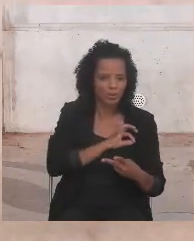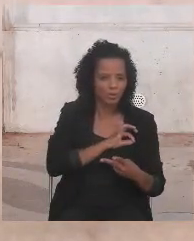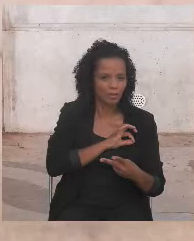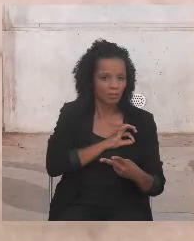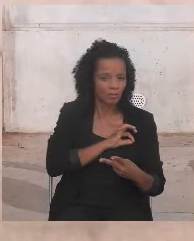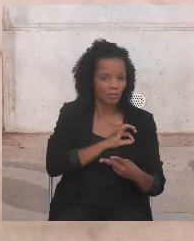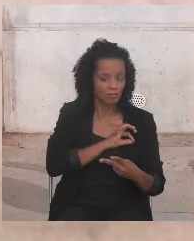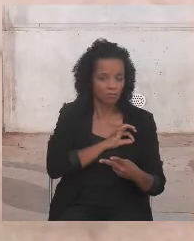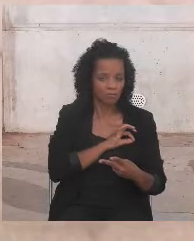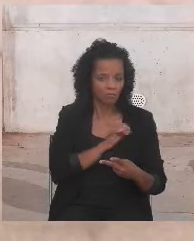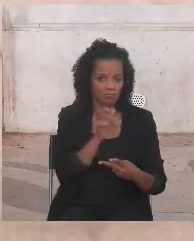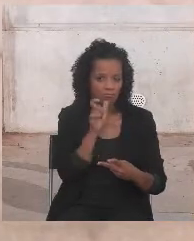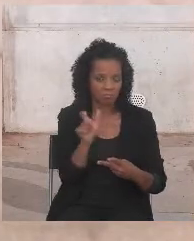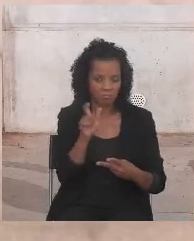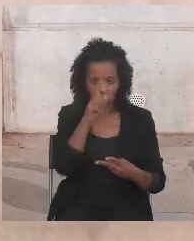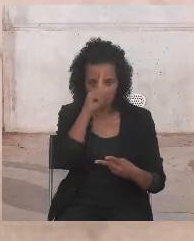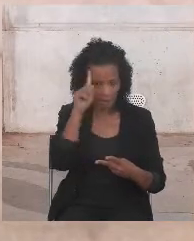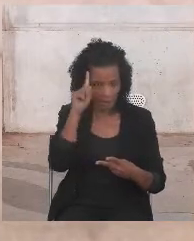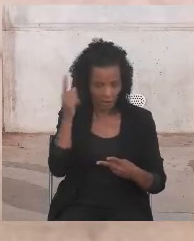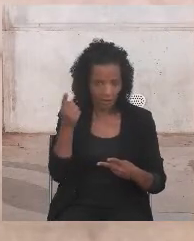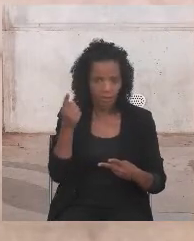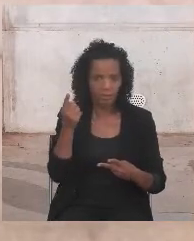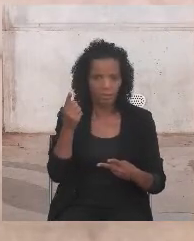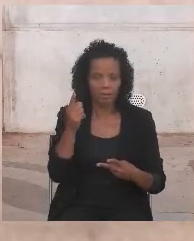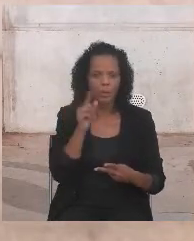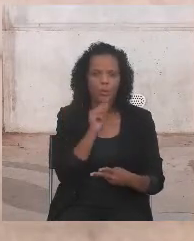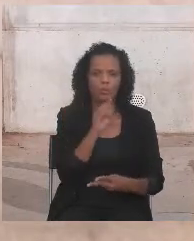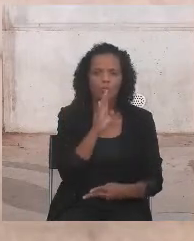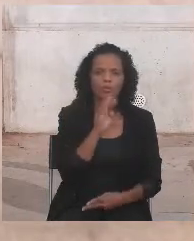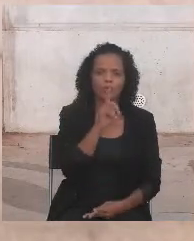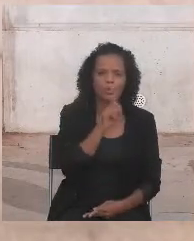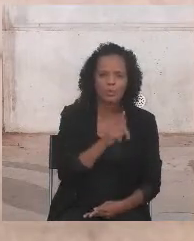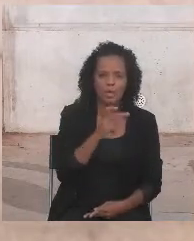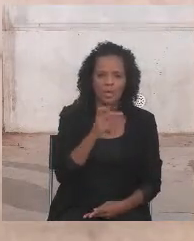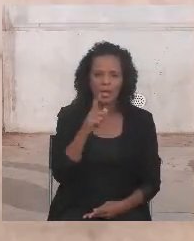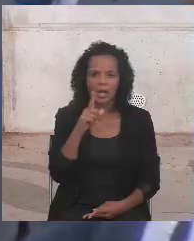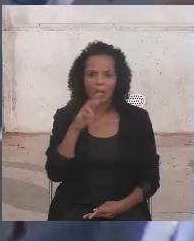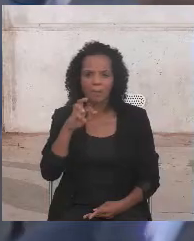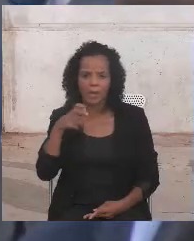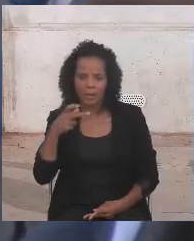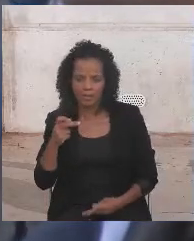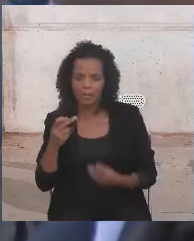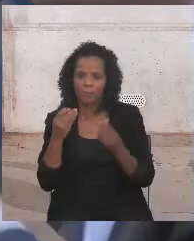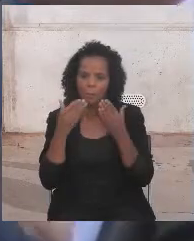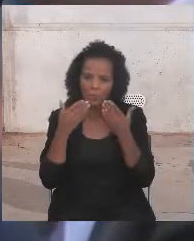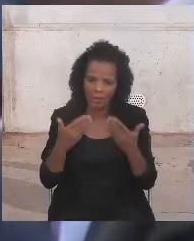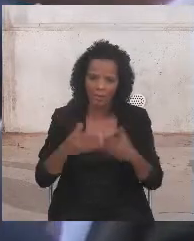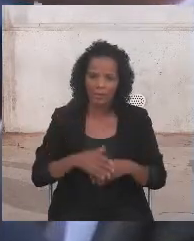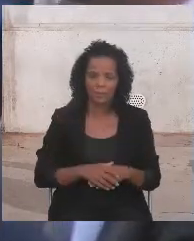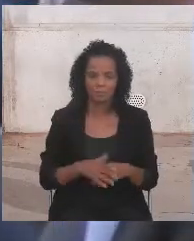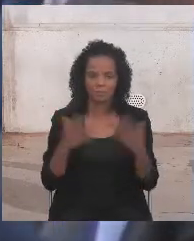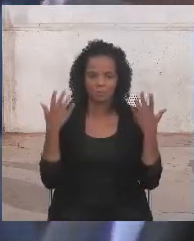Alcalde de Madrid, José Luis Almeida, muchas gracias.